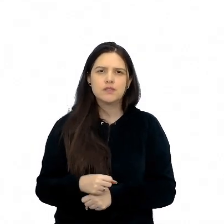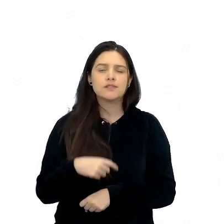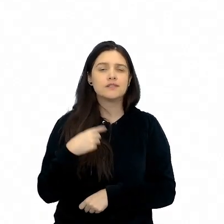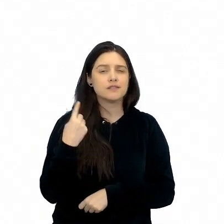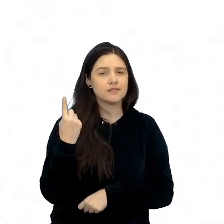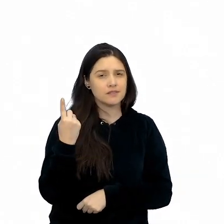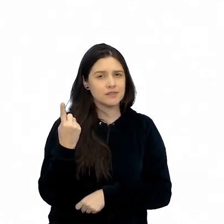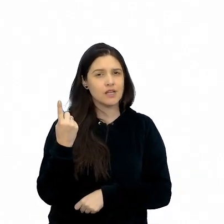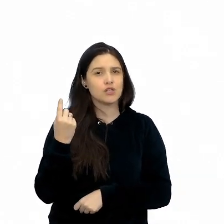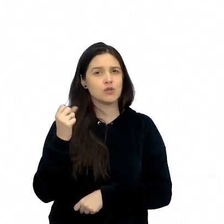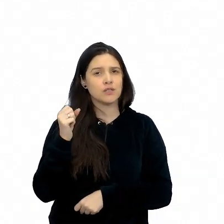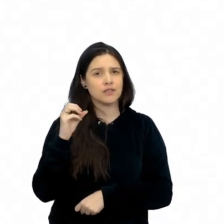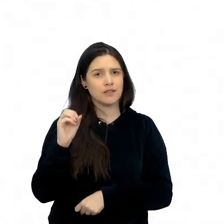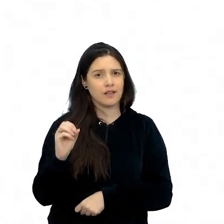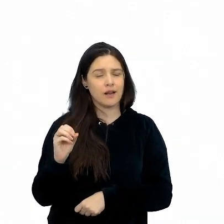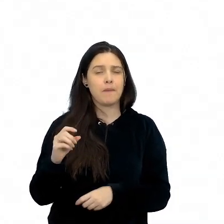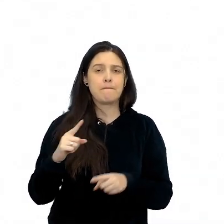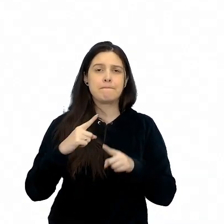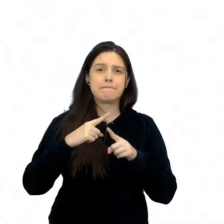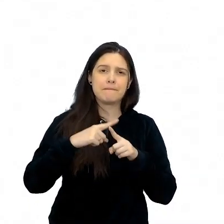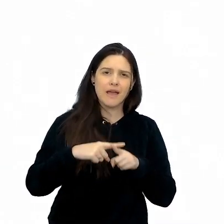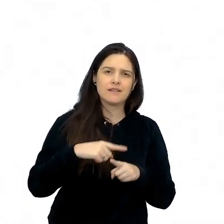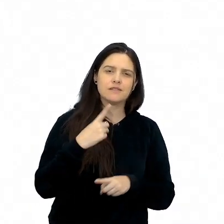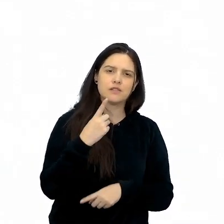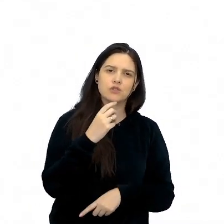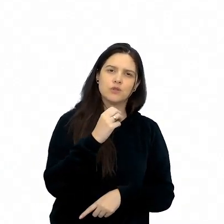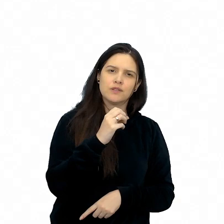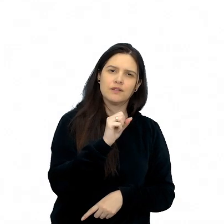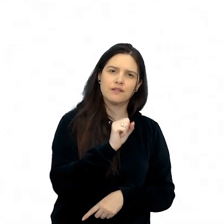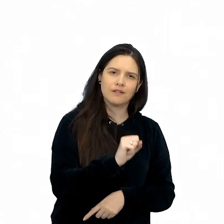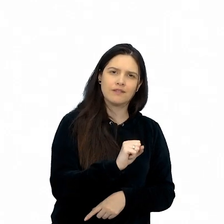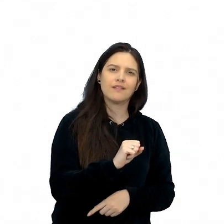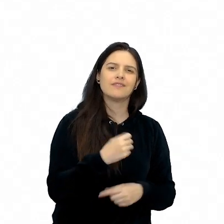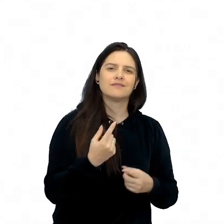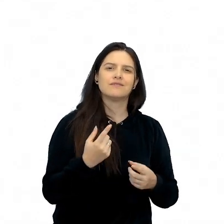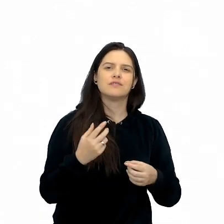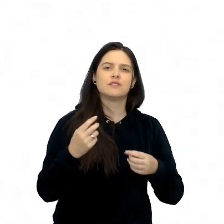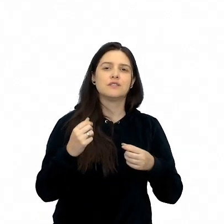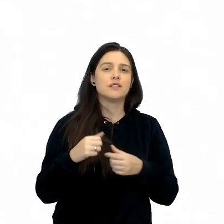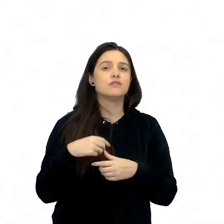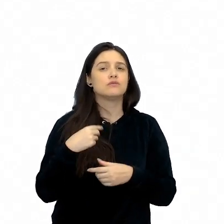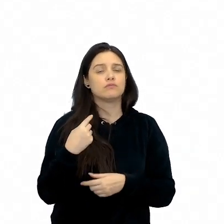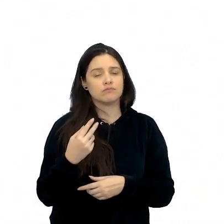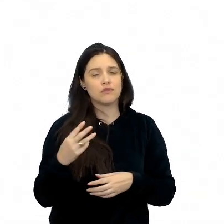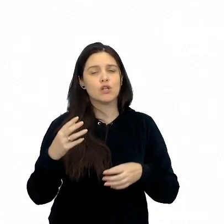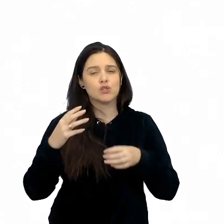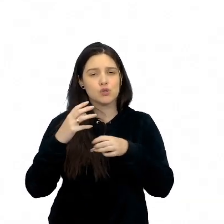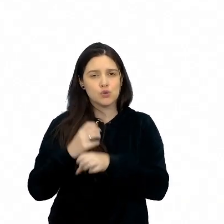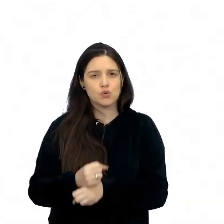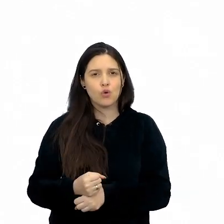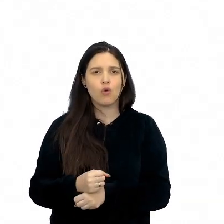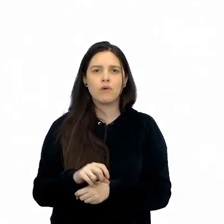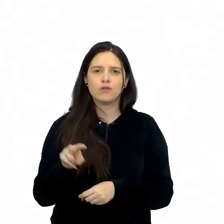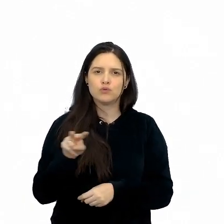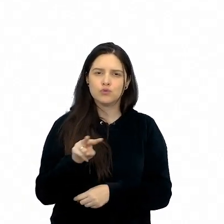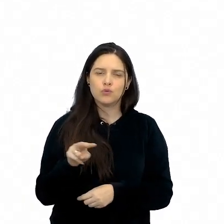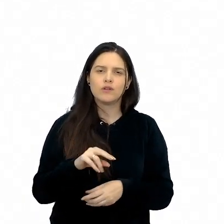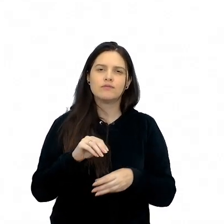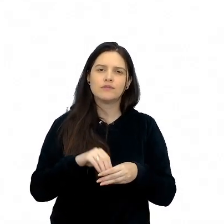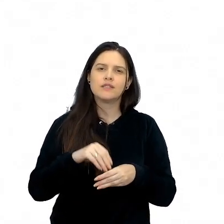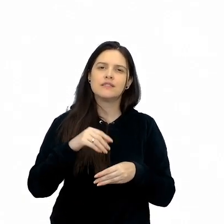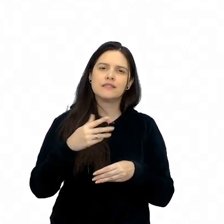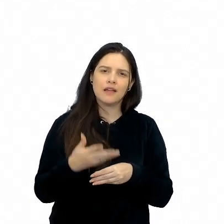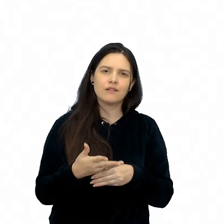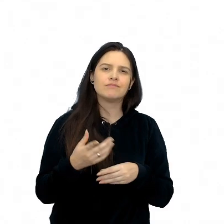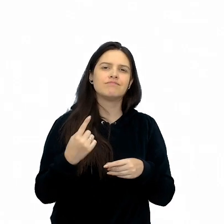180 de um triângulo mais 180 do outro vai dar um total de quanto? De 360, então a soma dos ângulos internos é